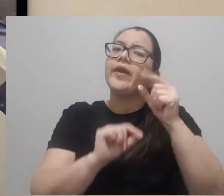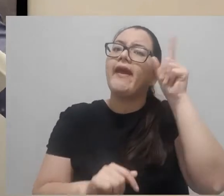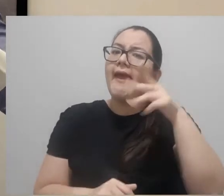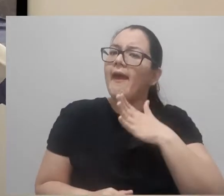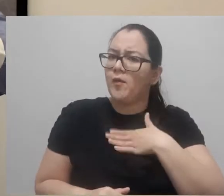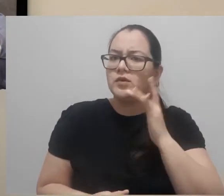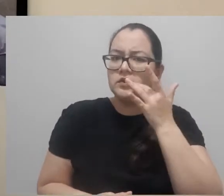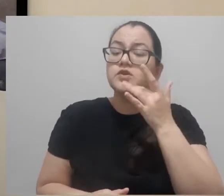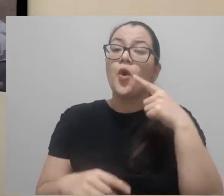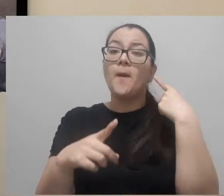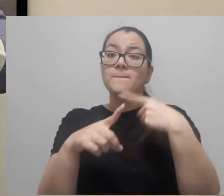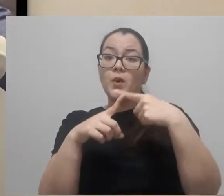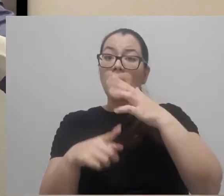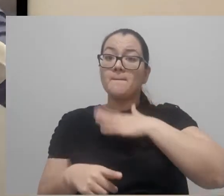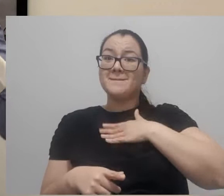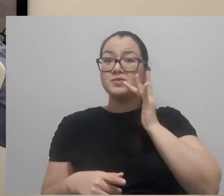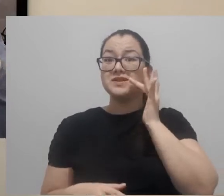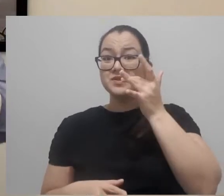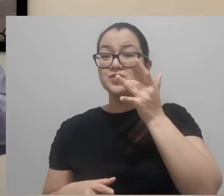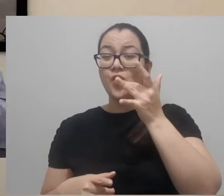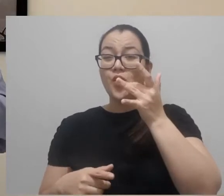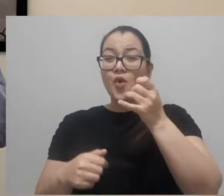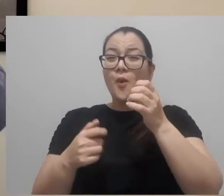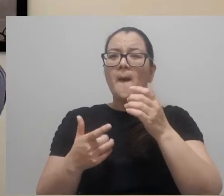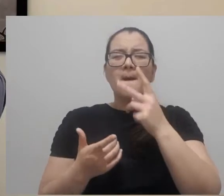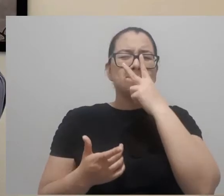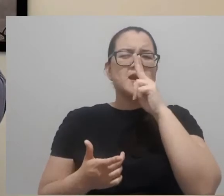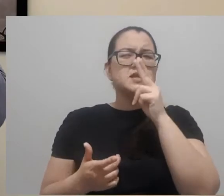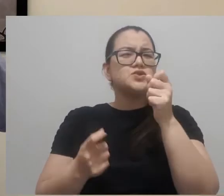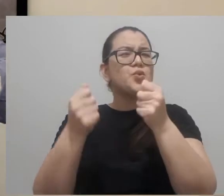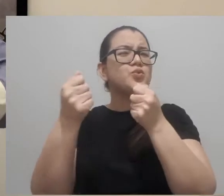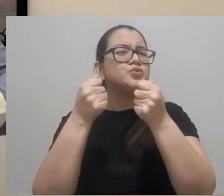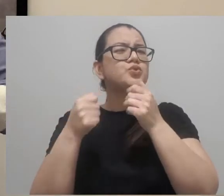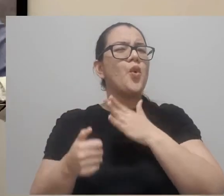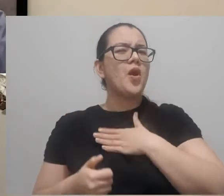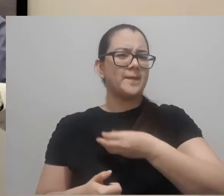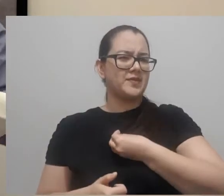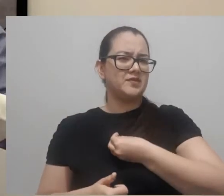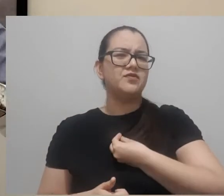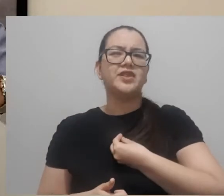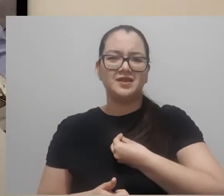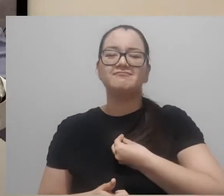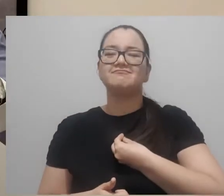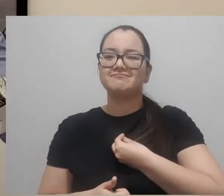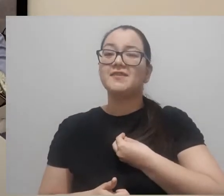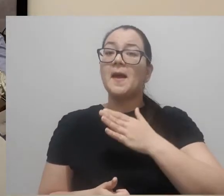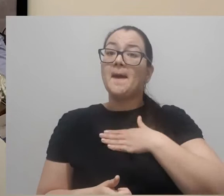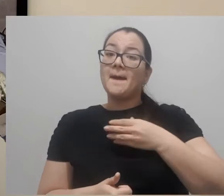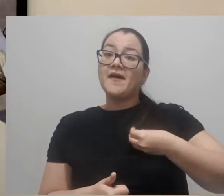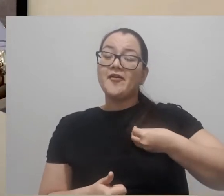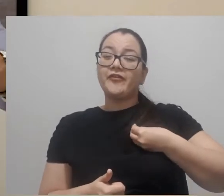meu tesouro, ele passa a me governar. Os meus tesouros passam a determinar a